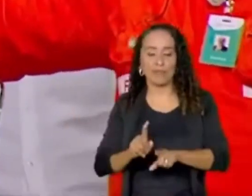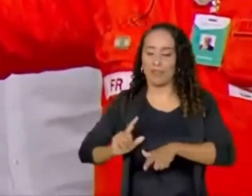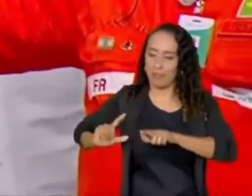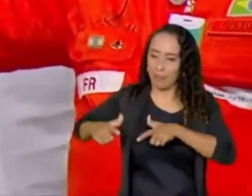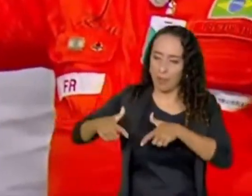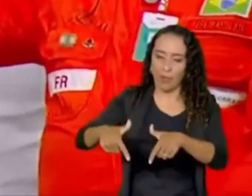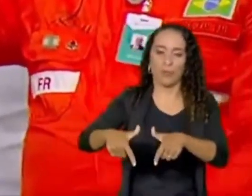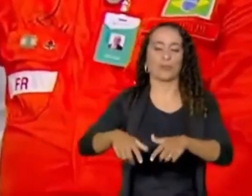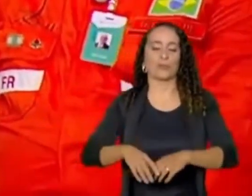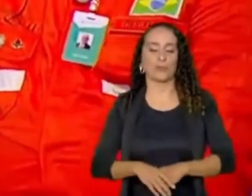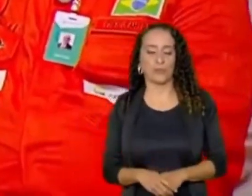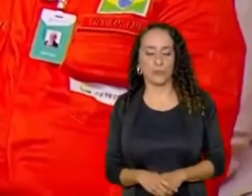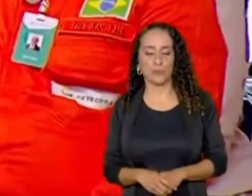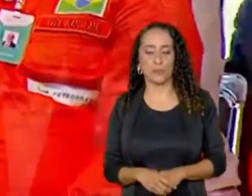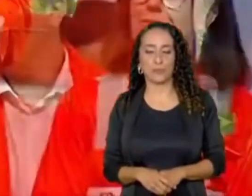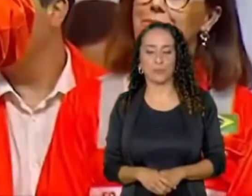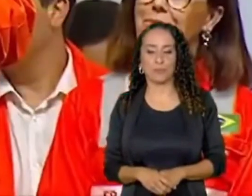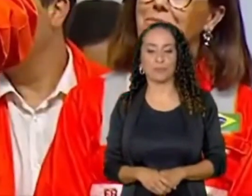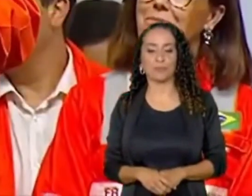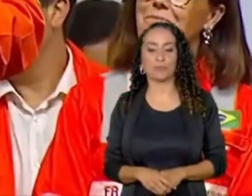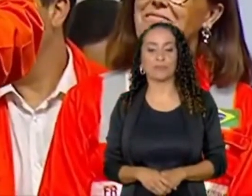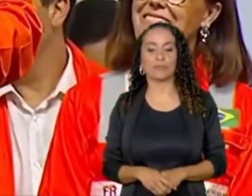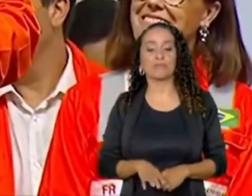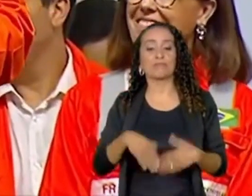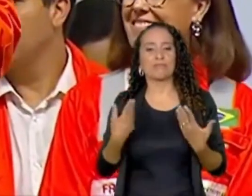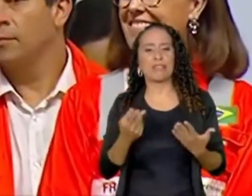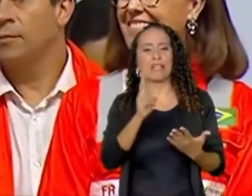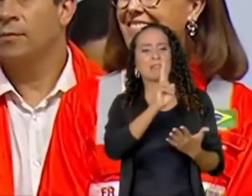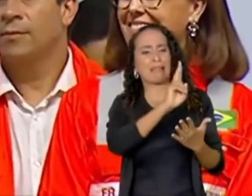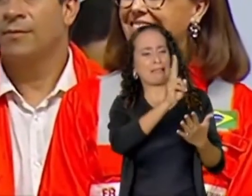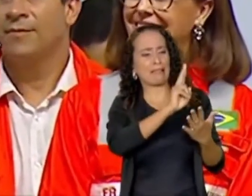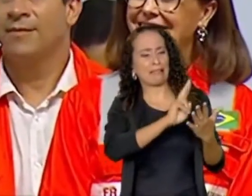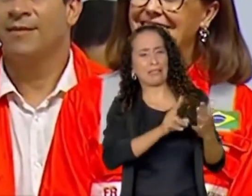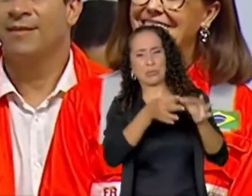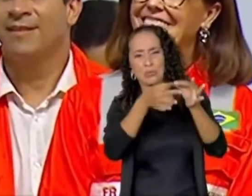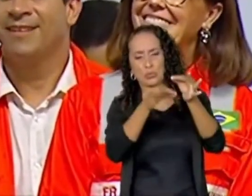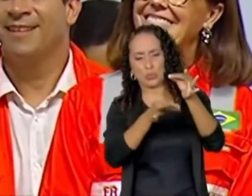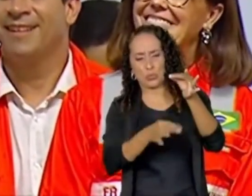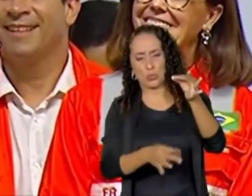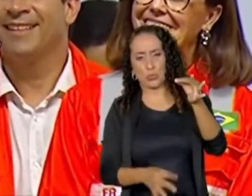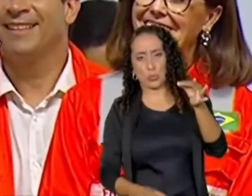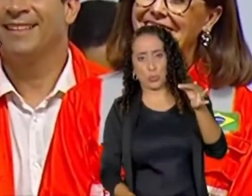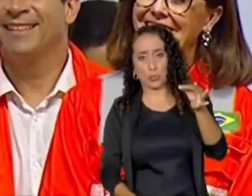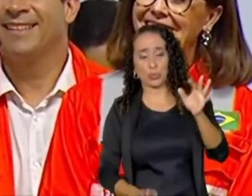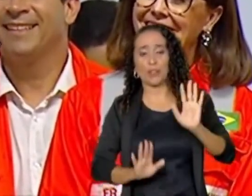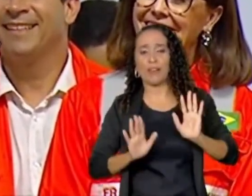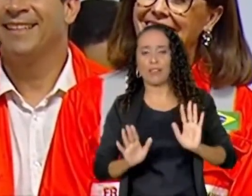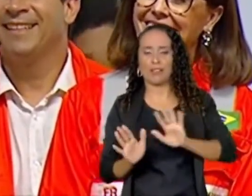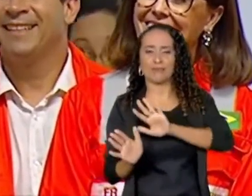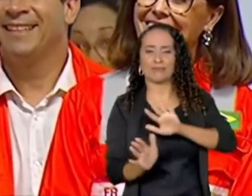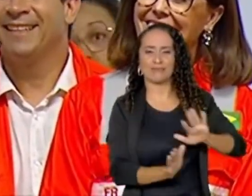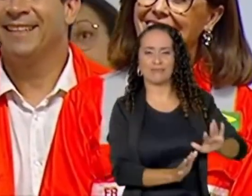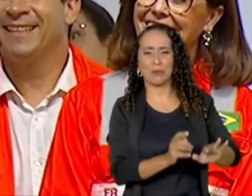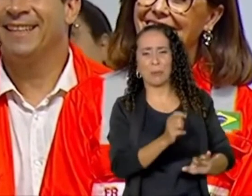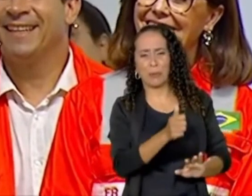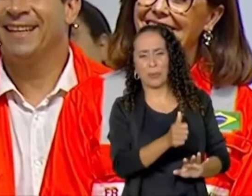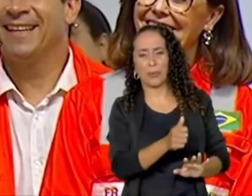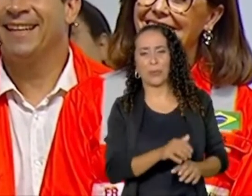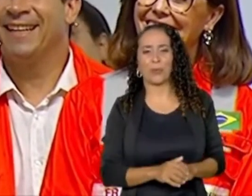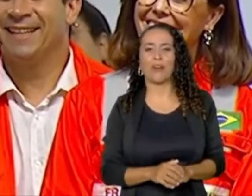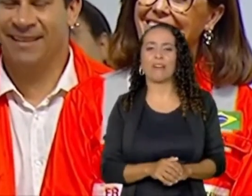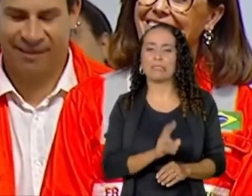trabalhadores e trabalhadoras. A nominata é muito grande e eu vou dispensar um pouco